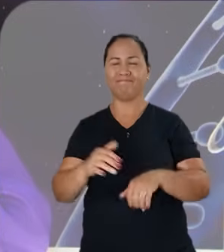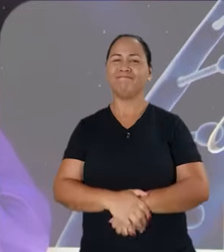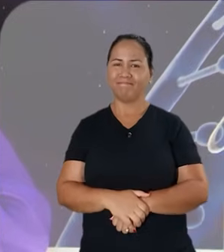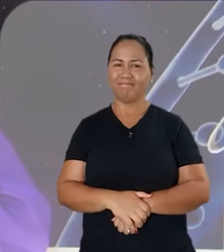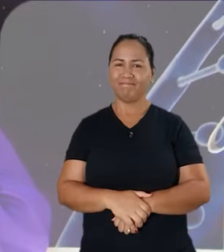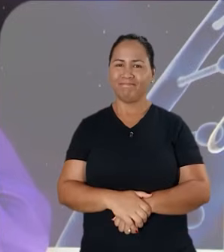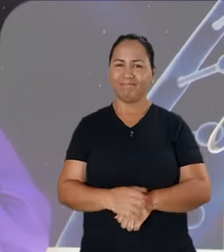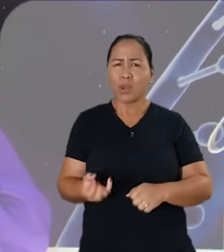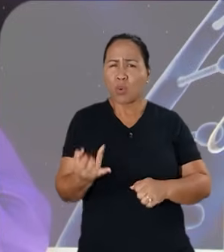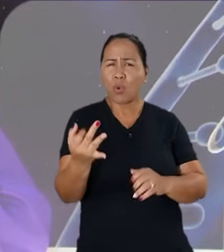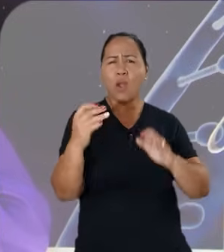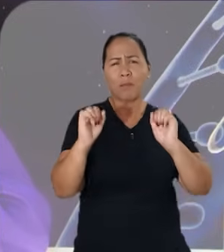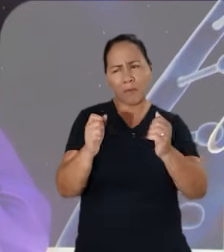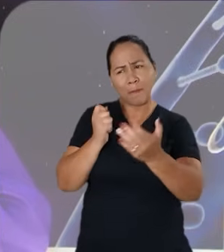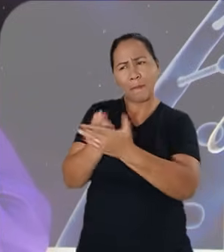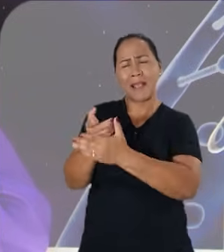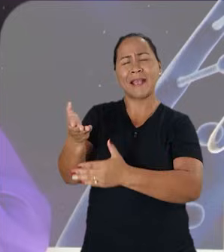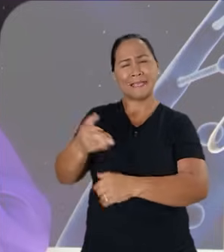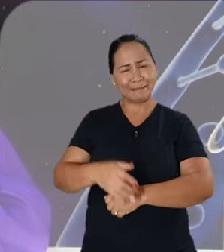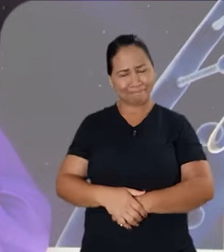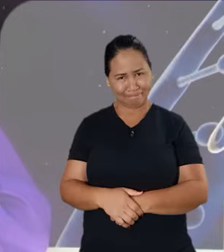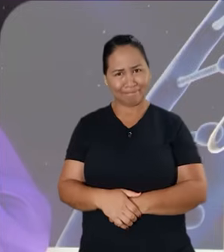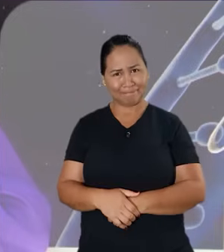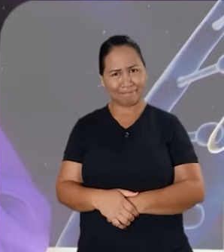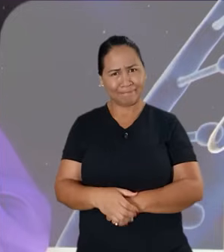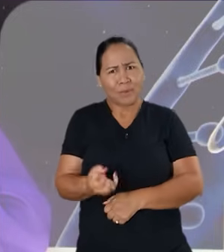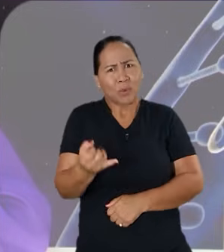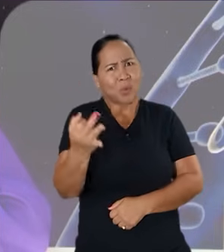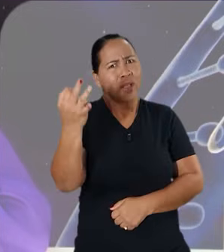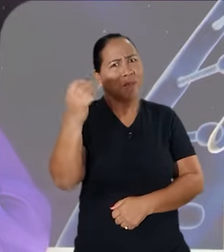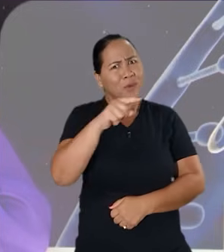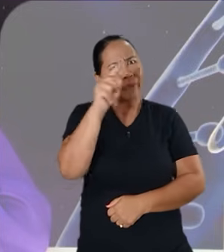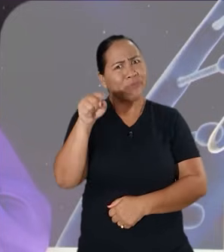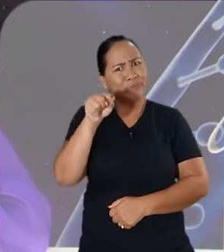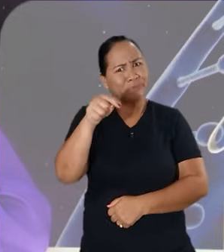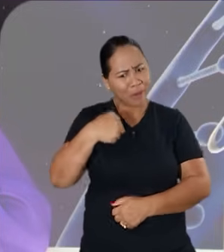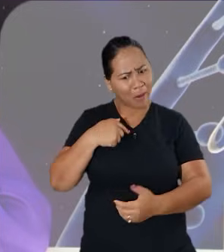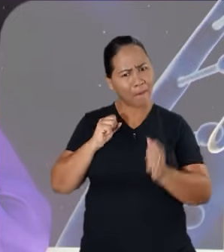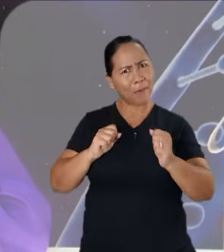E ela mandava todos os dias. Quanto eu pagaria por isso?